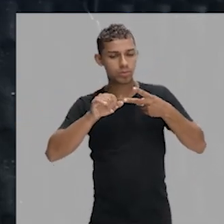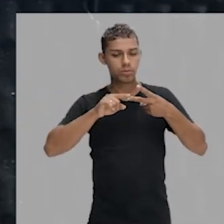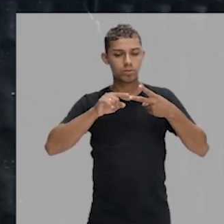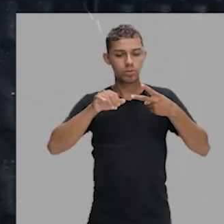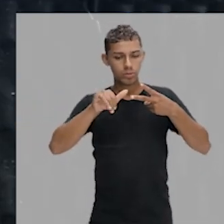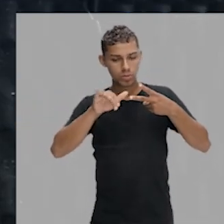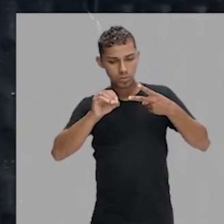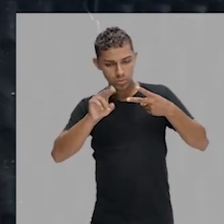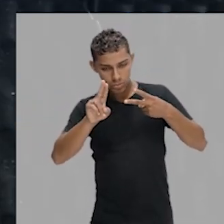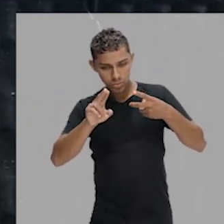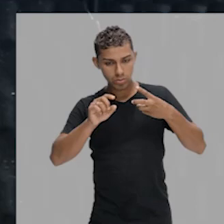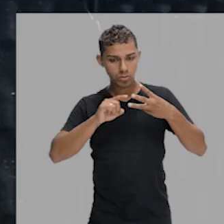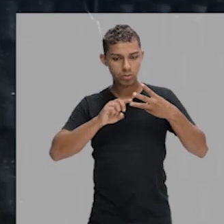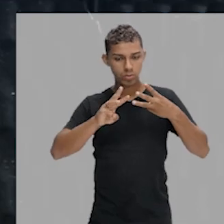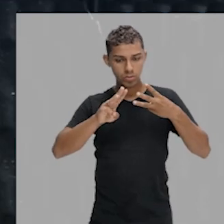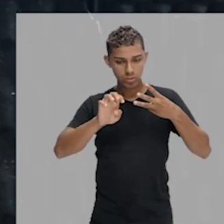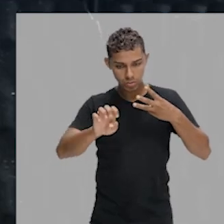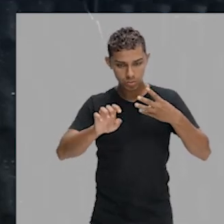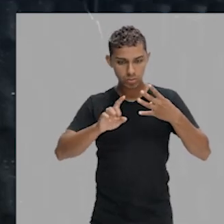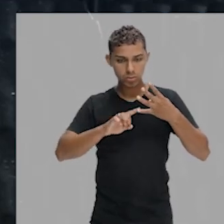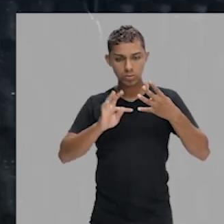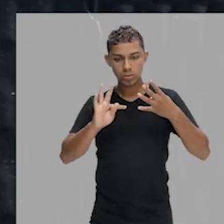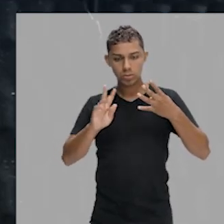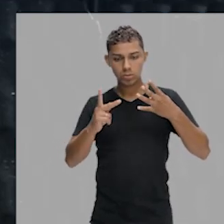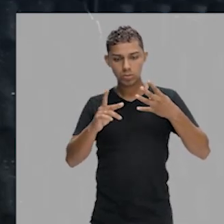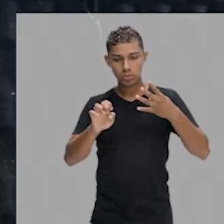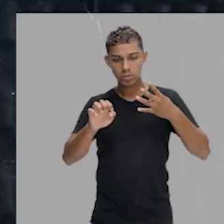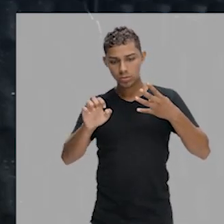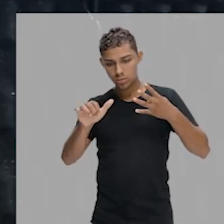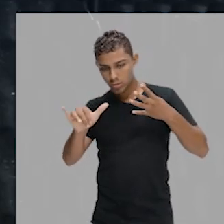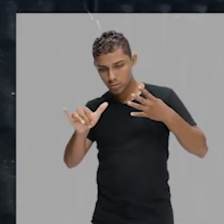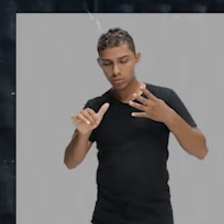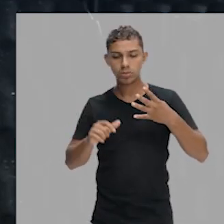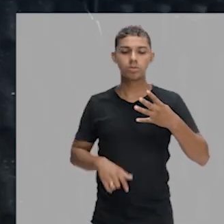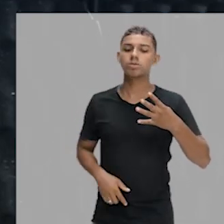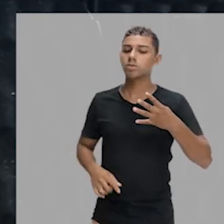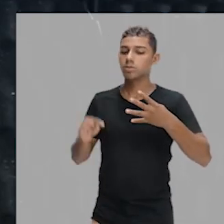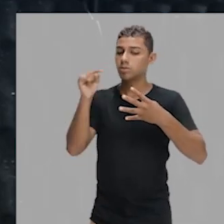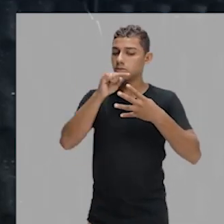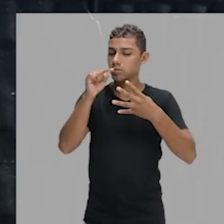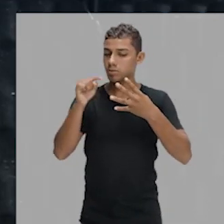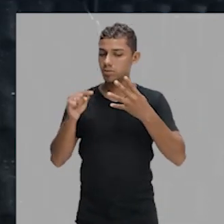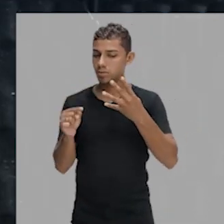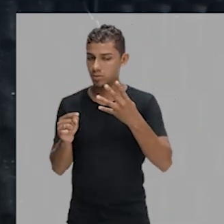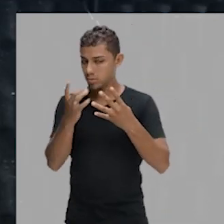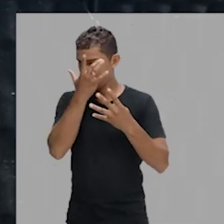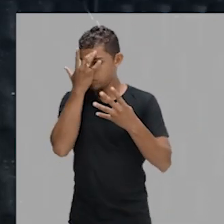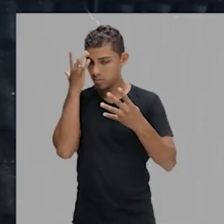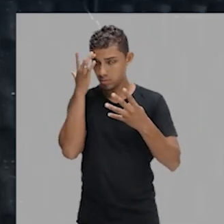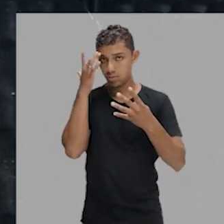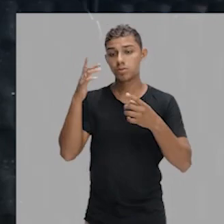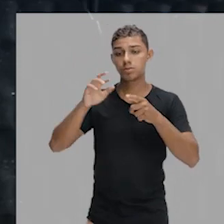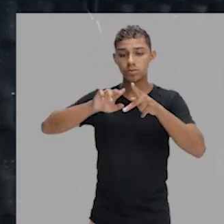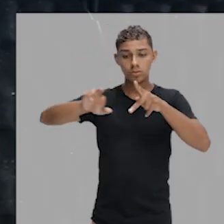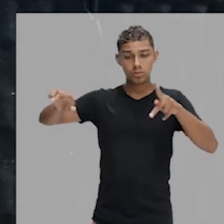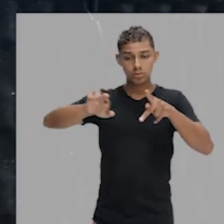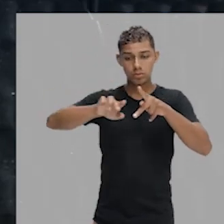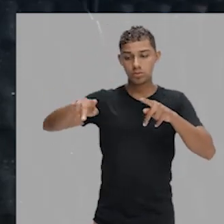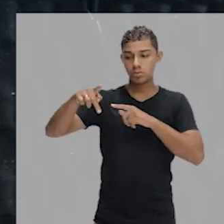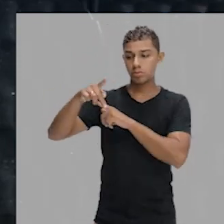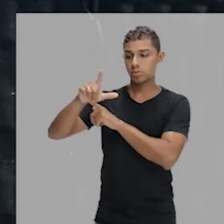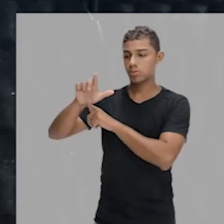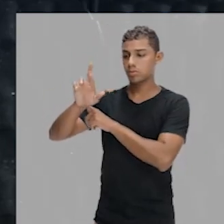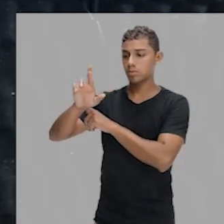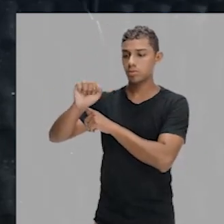ou seja, primeira pessoa do singular, segunda pessoa do singular e do plural, e as pessoas do plural, nós, eles ou